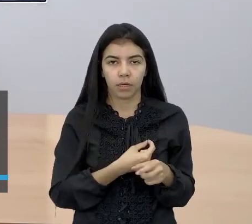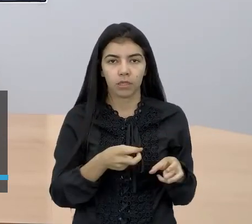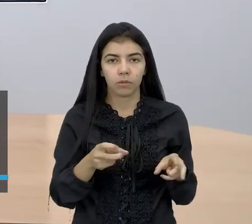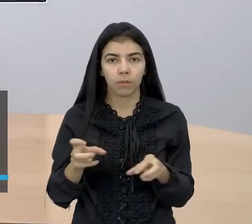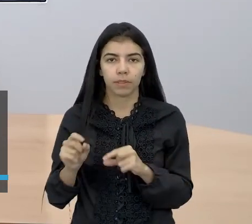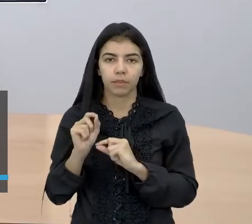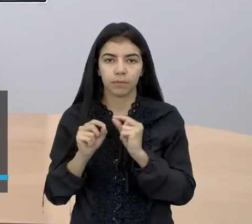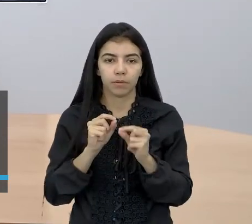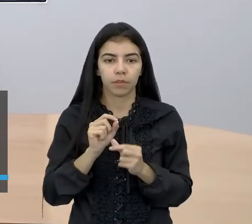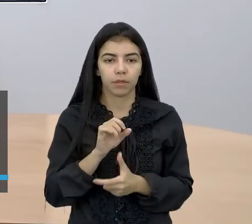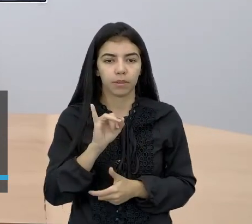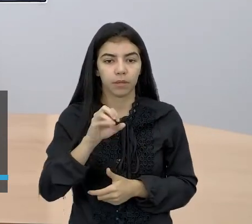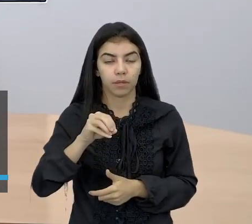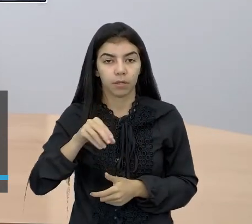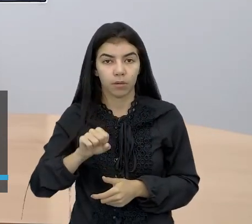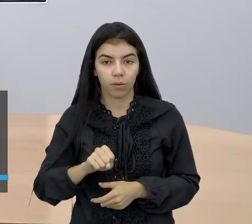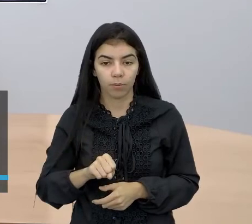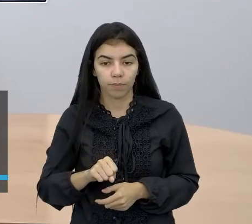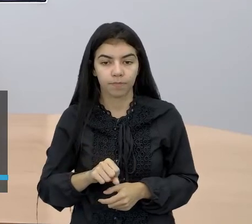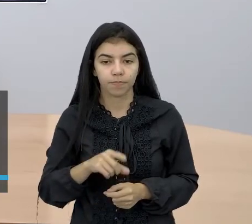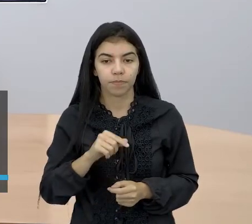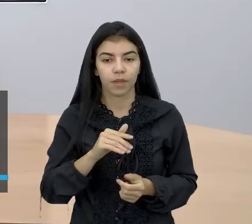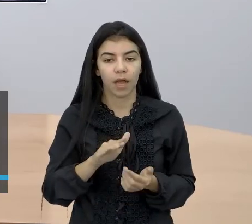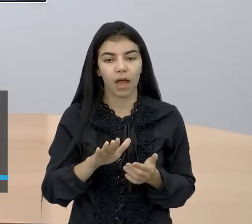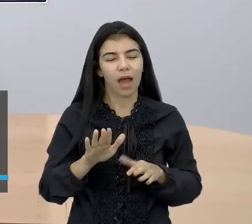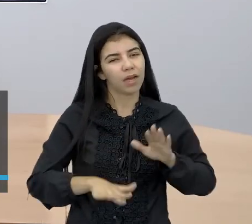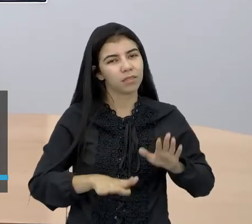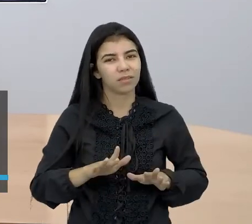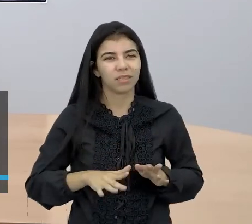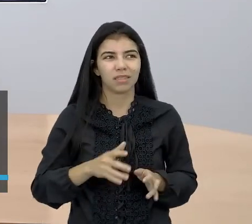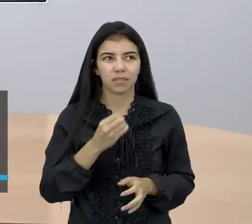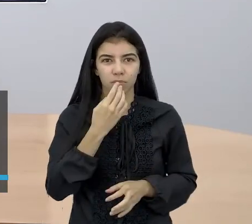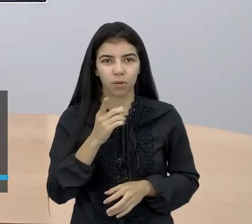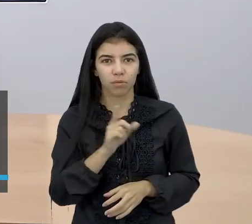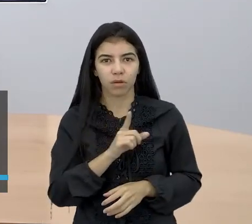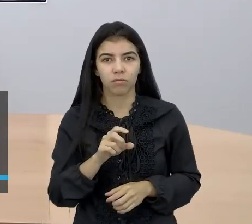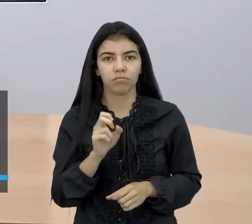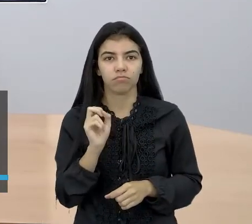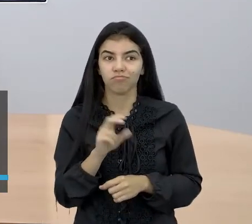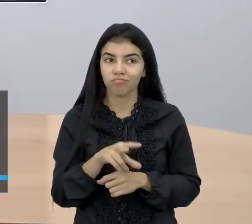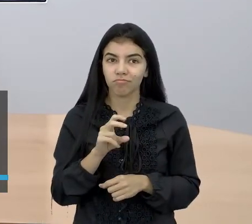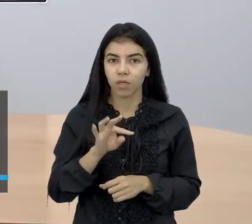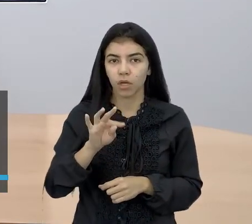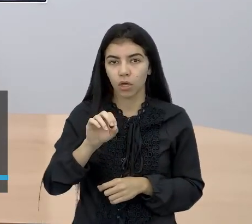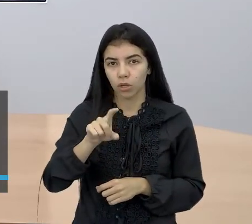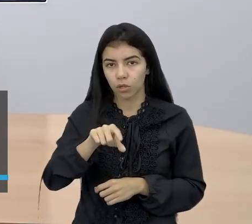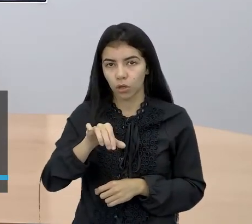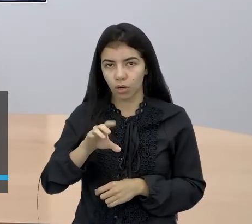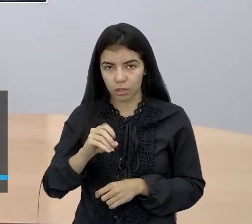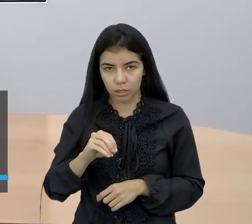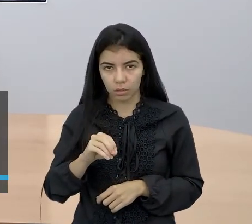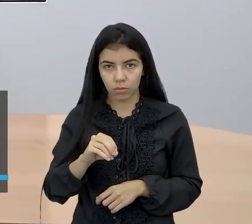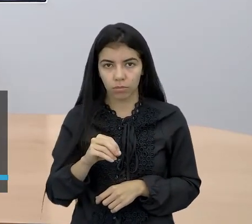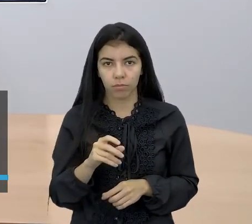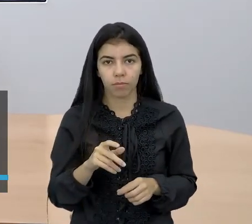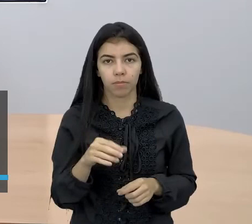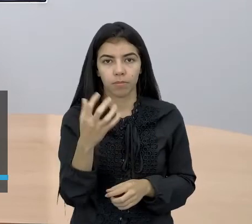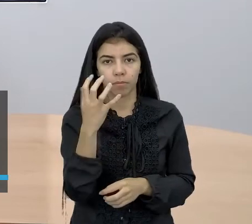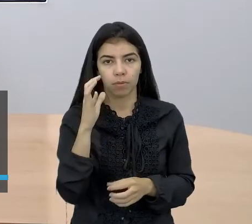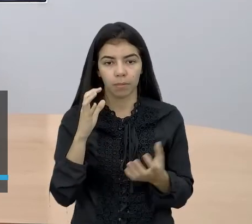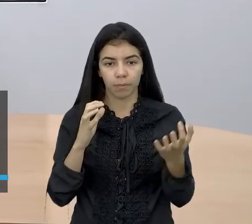íons alumínio geralmente não são bons, chega até a ser tóxicos para algumas plantas, tá certo?